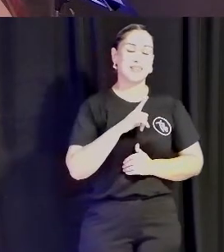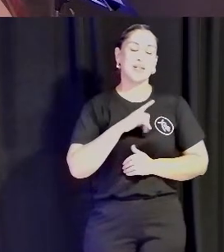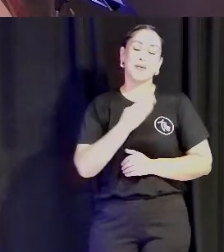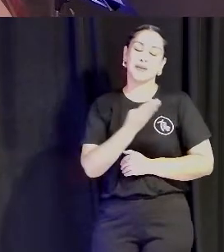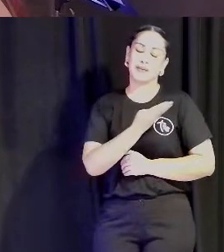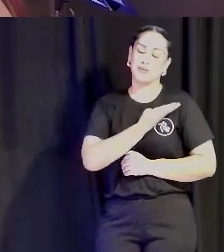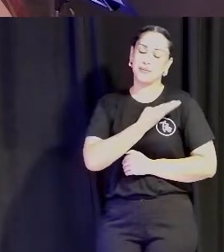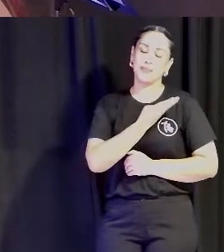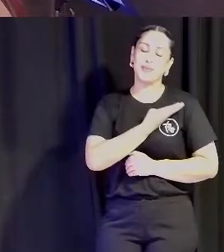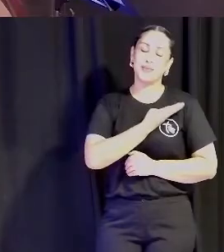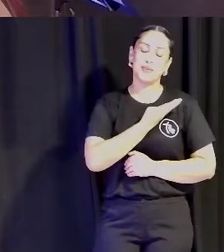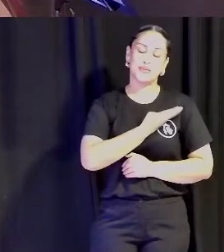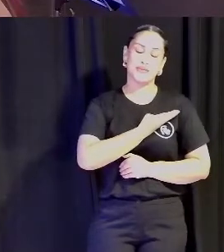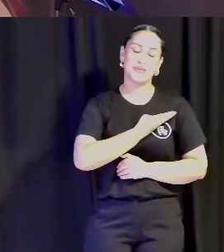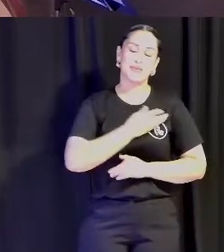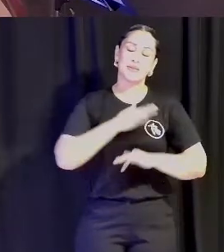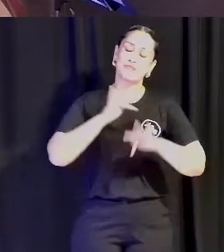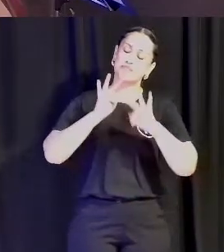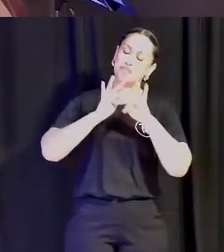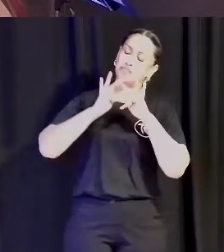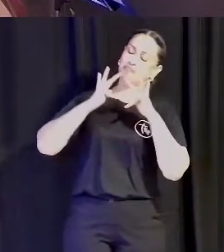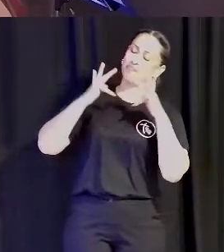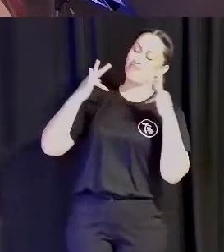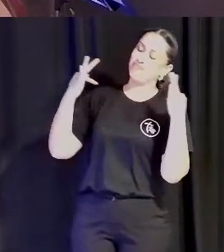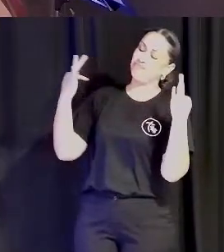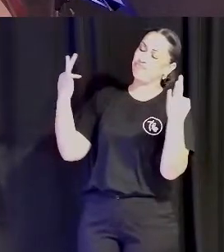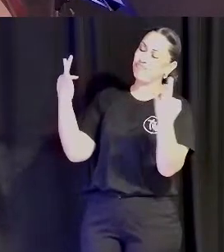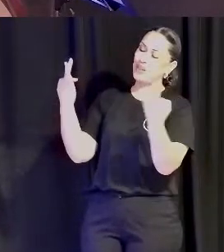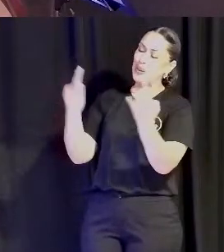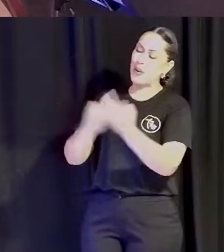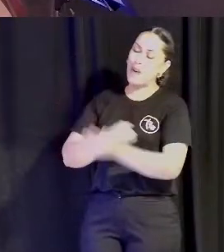Tenho amigos, família,